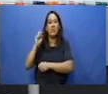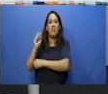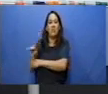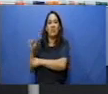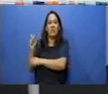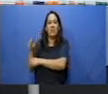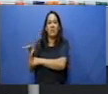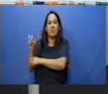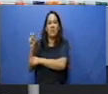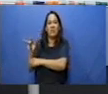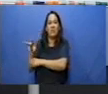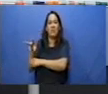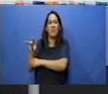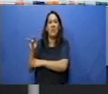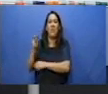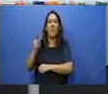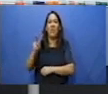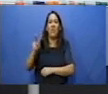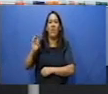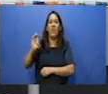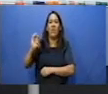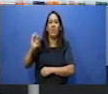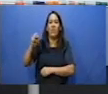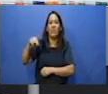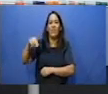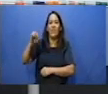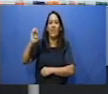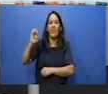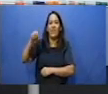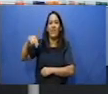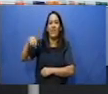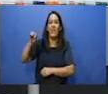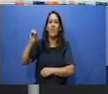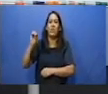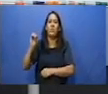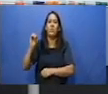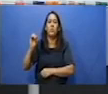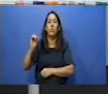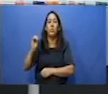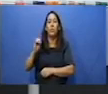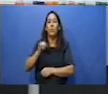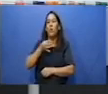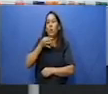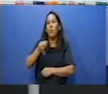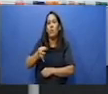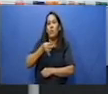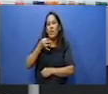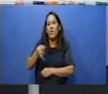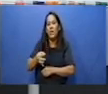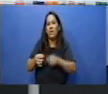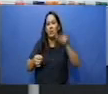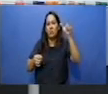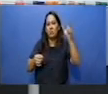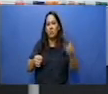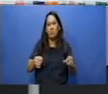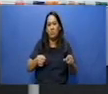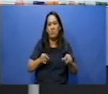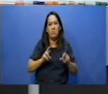com calma, eles vão morrer no caminho, vai vir o tempo mais frio. Então, há